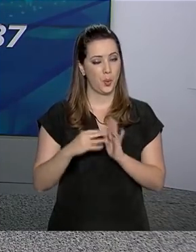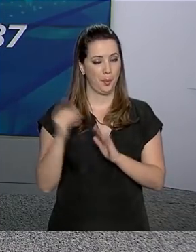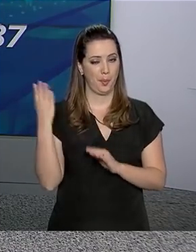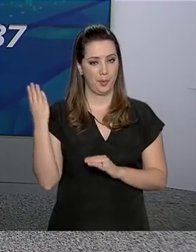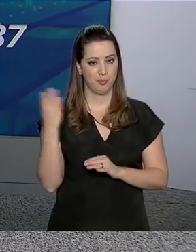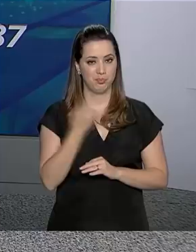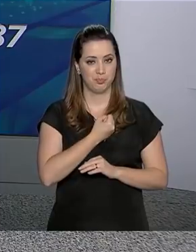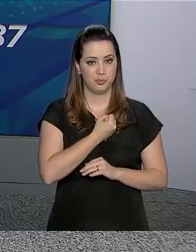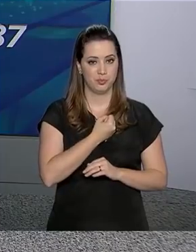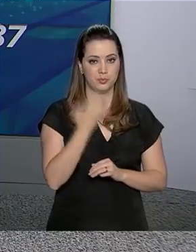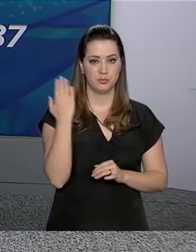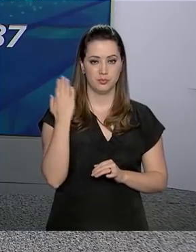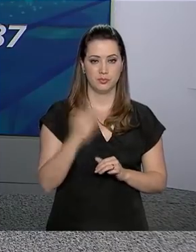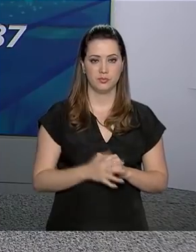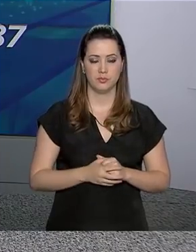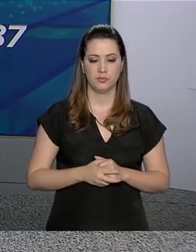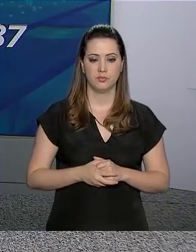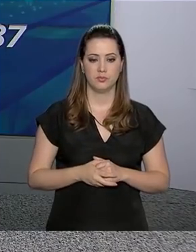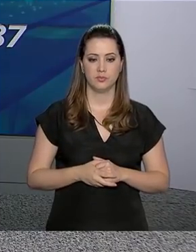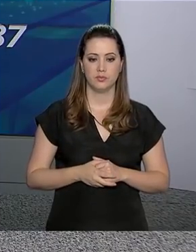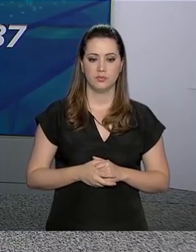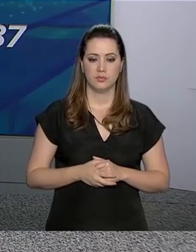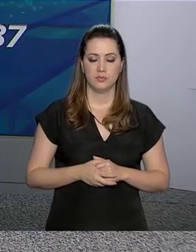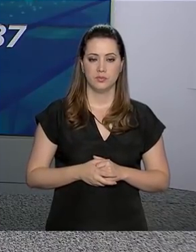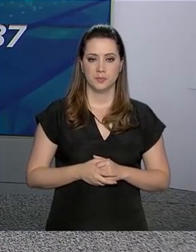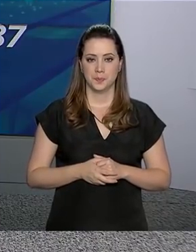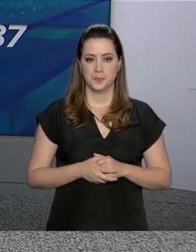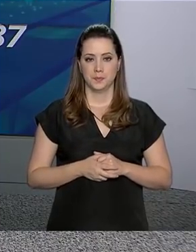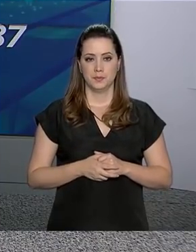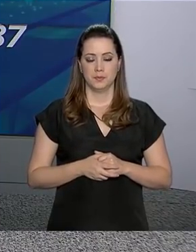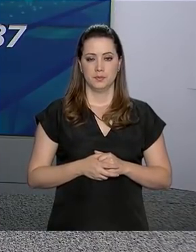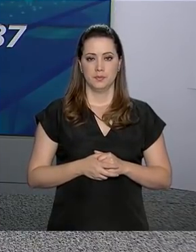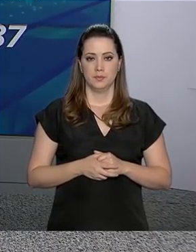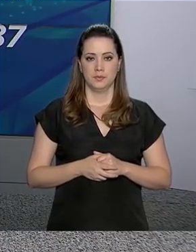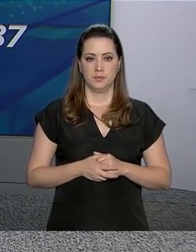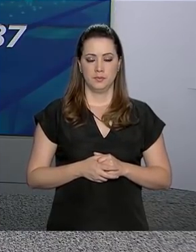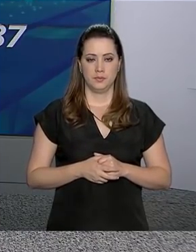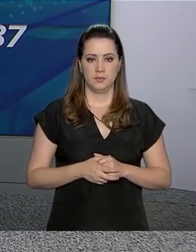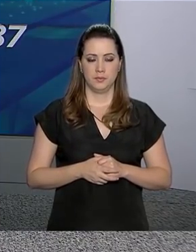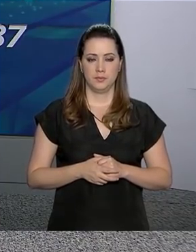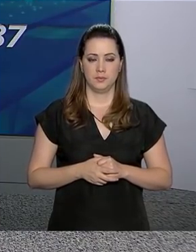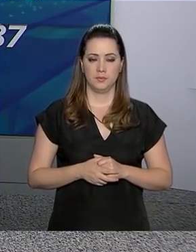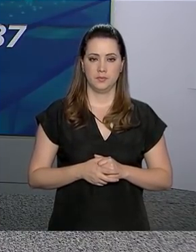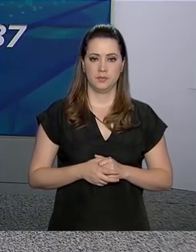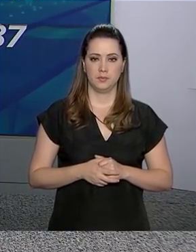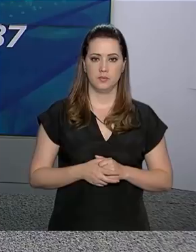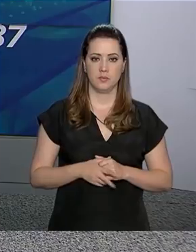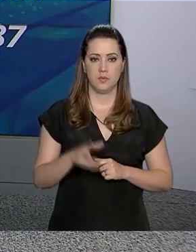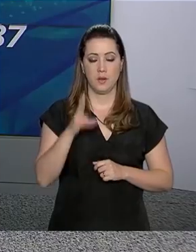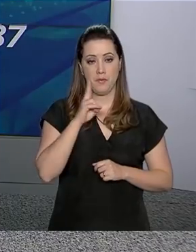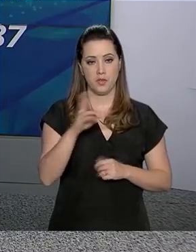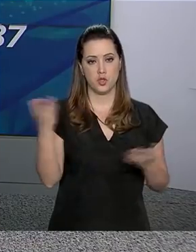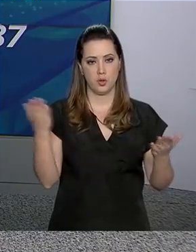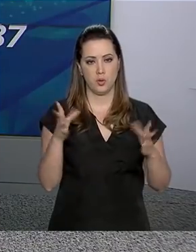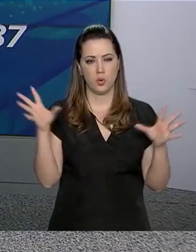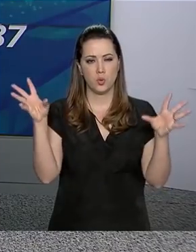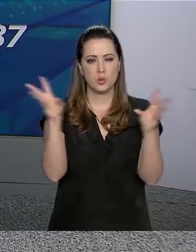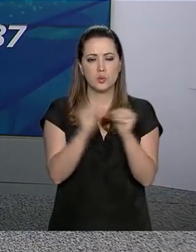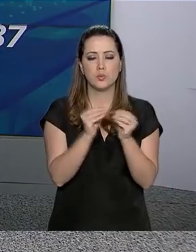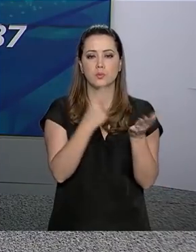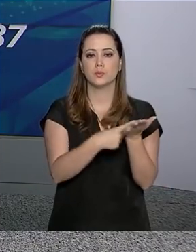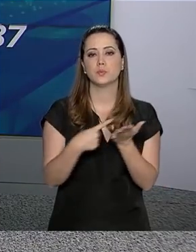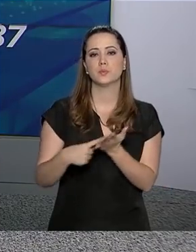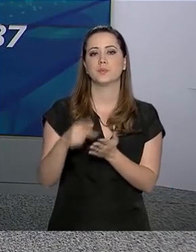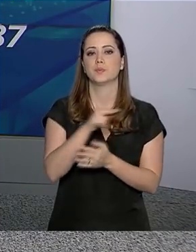anote aí. É 61998-678787. Acompanhe agora um